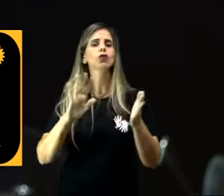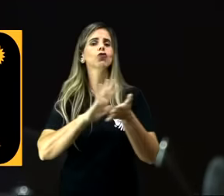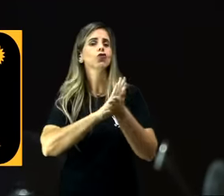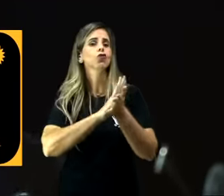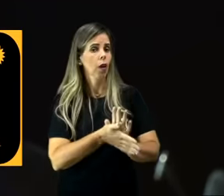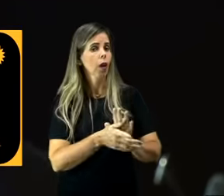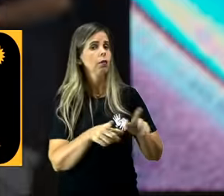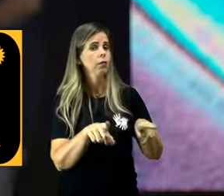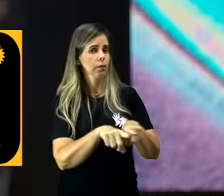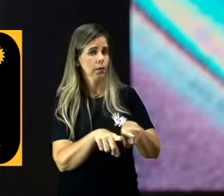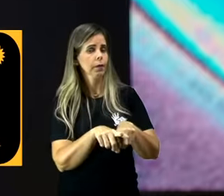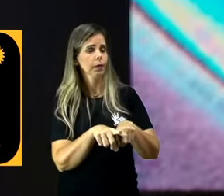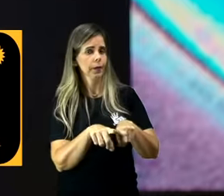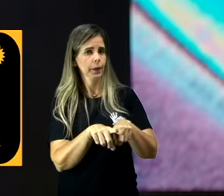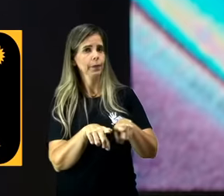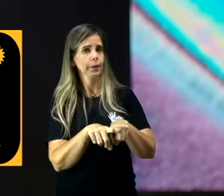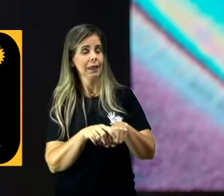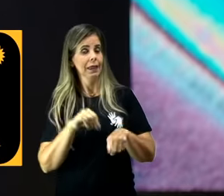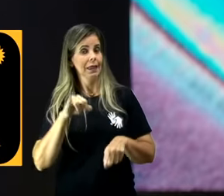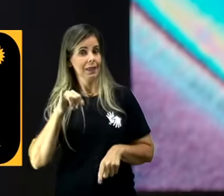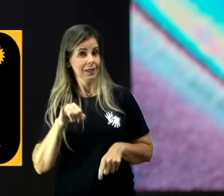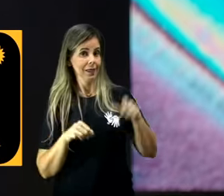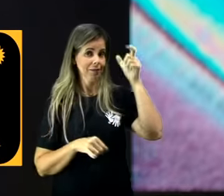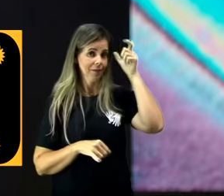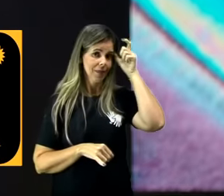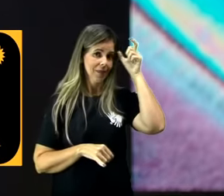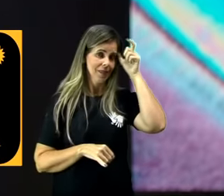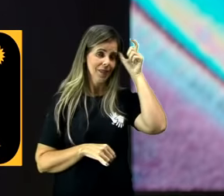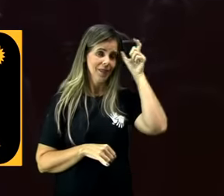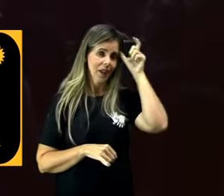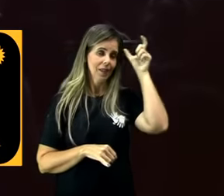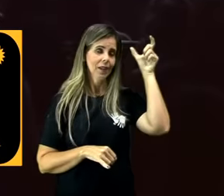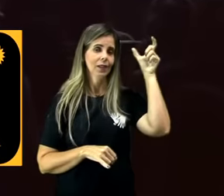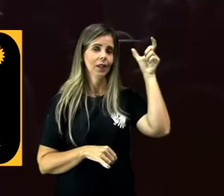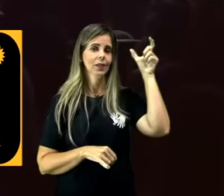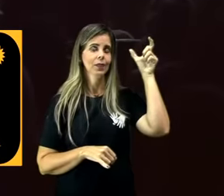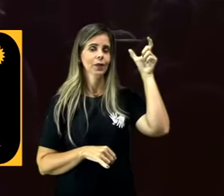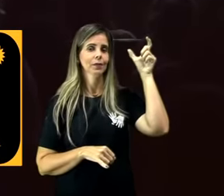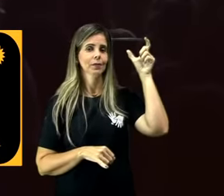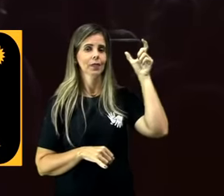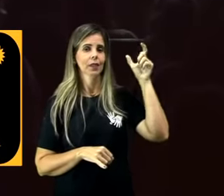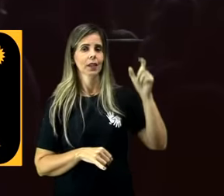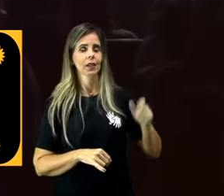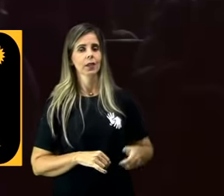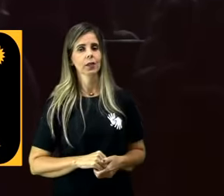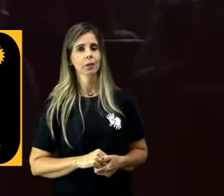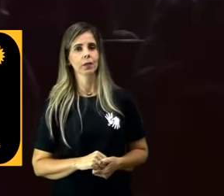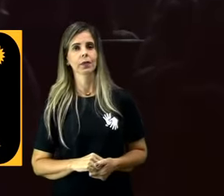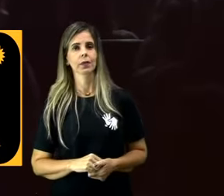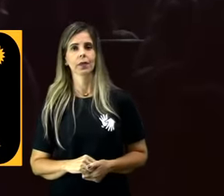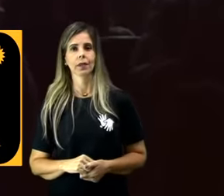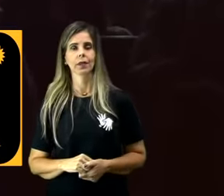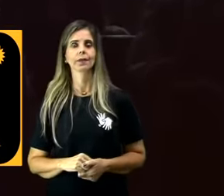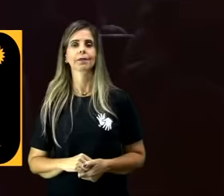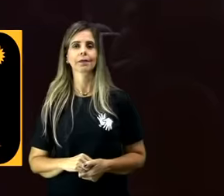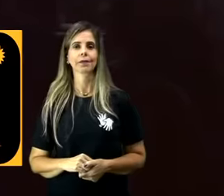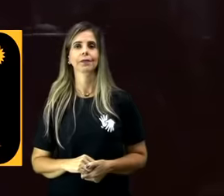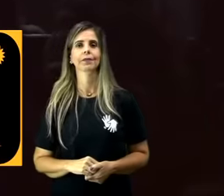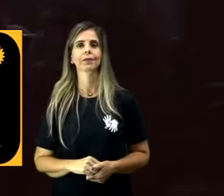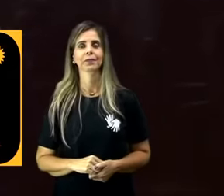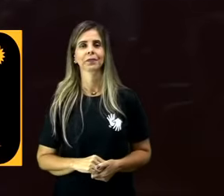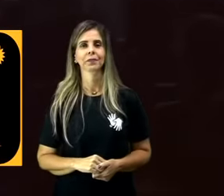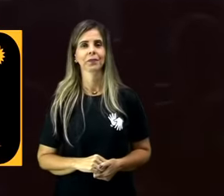Jesus que está falando. Se Satanás expulsa Satanás, está dividido contra si mesmo. Como então subsistirá seu reino? Está na